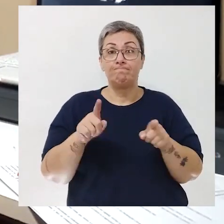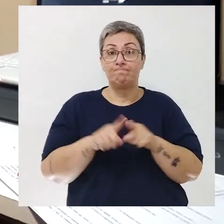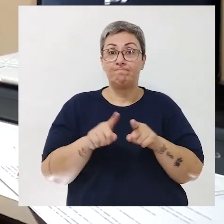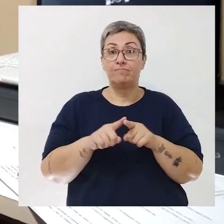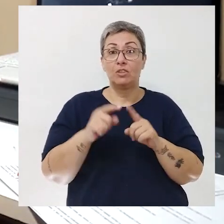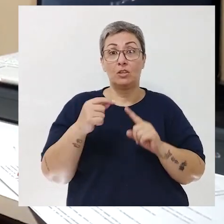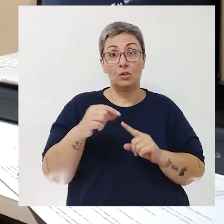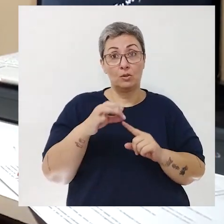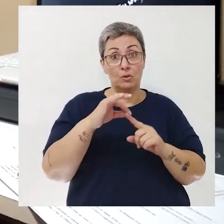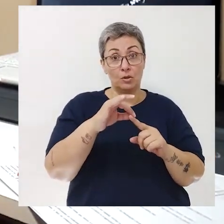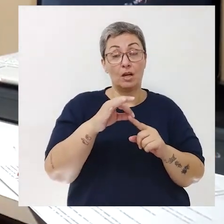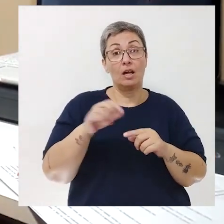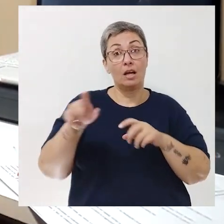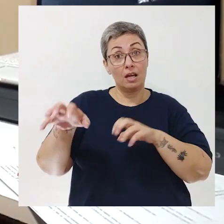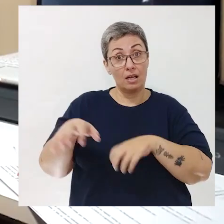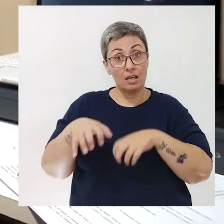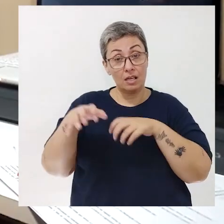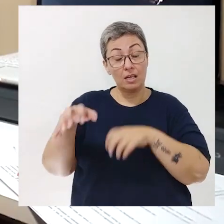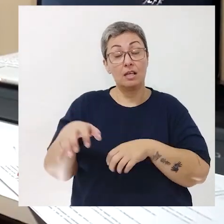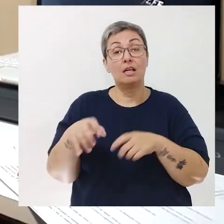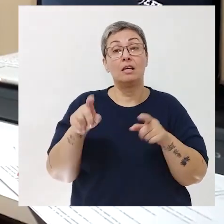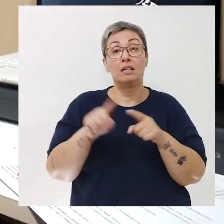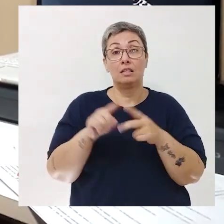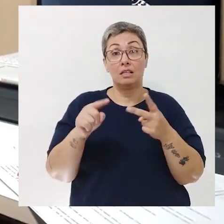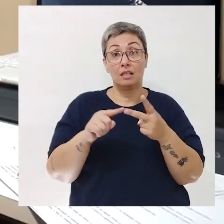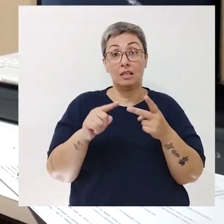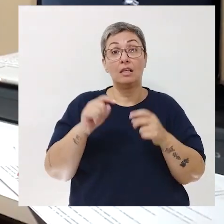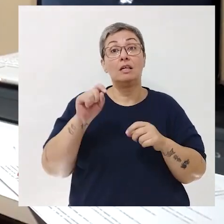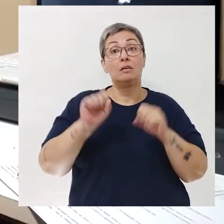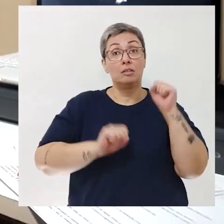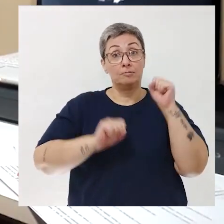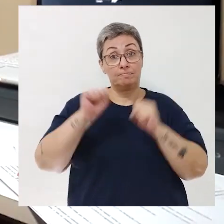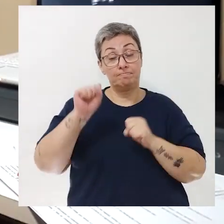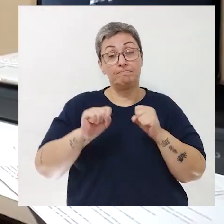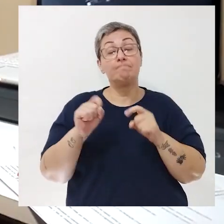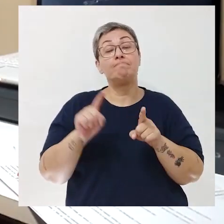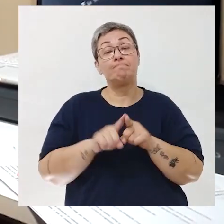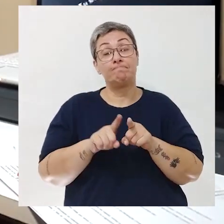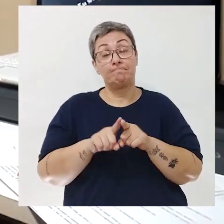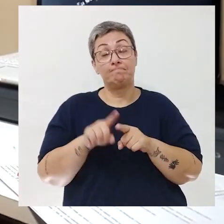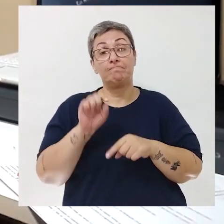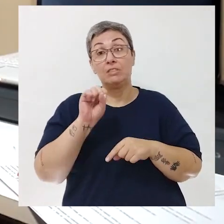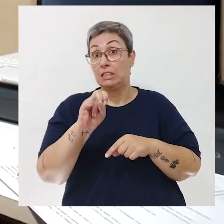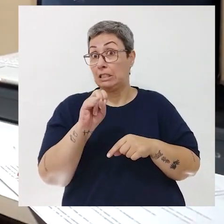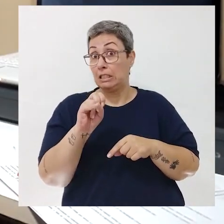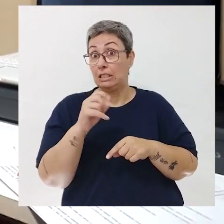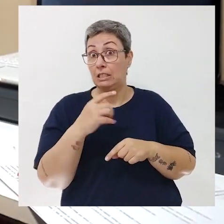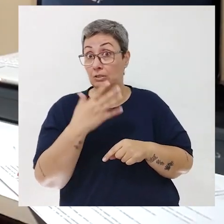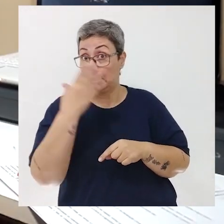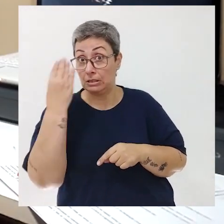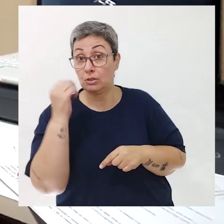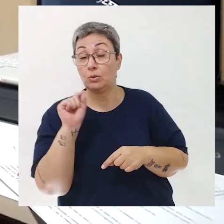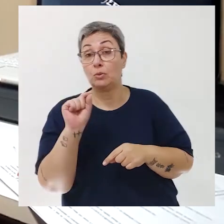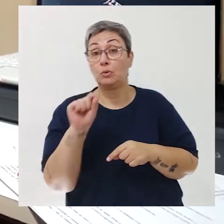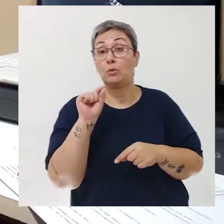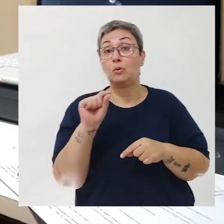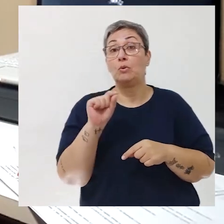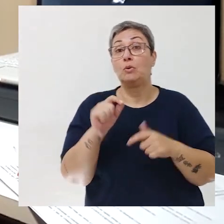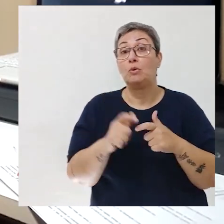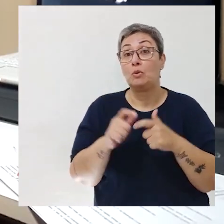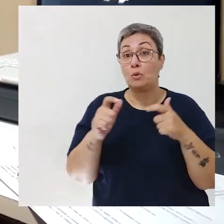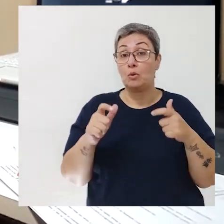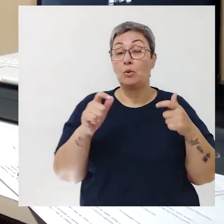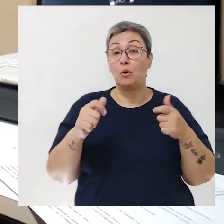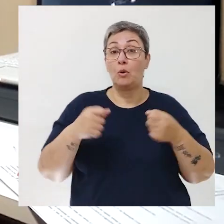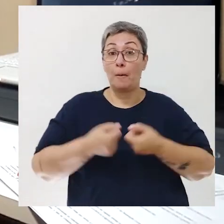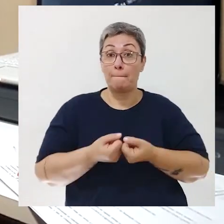econômicas, destacando a agricultura, né, e a indústria. Isso sem contar o